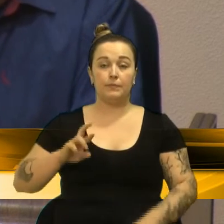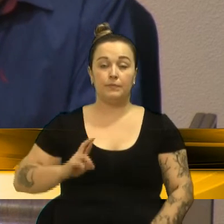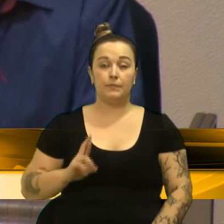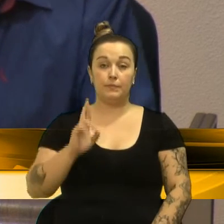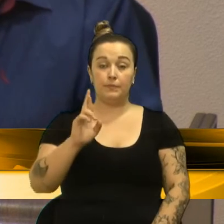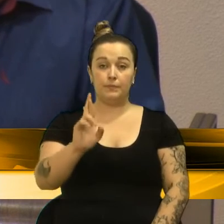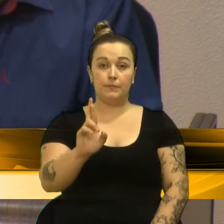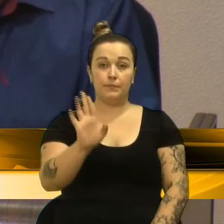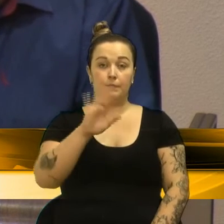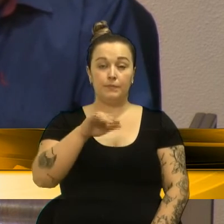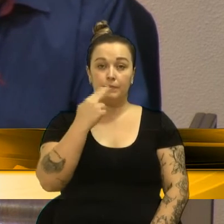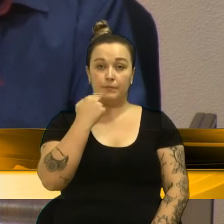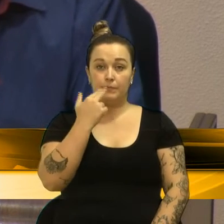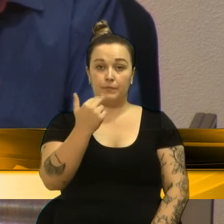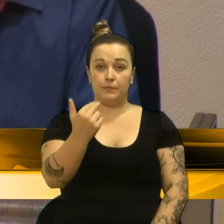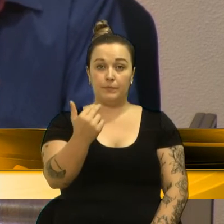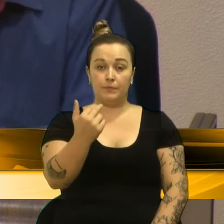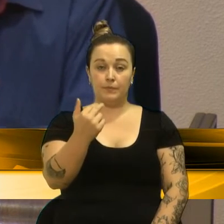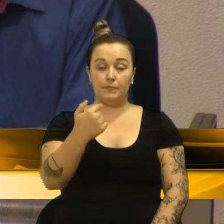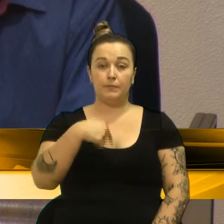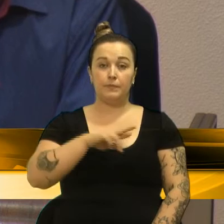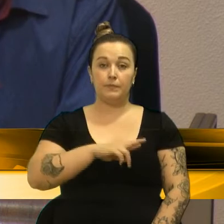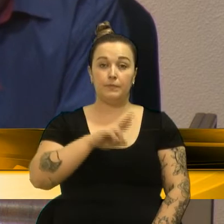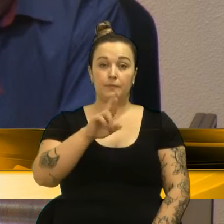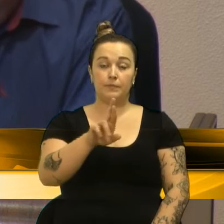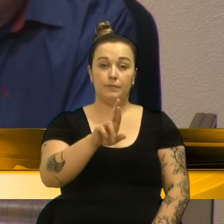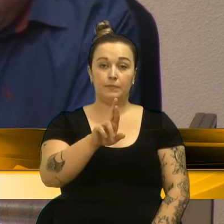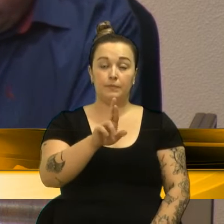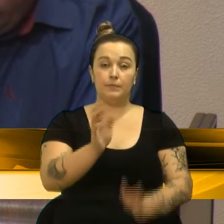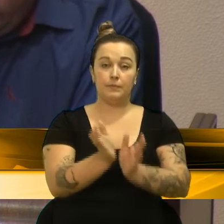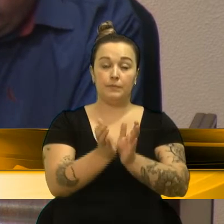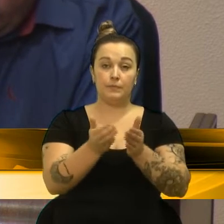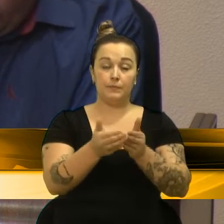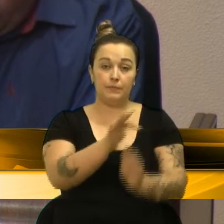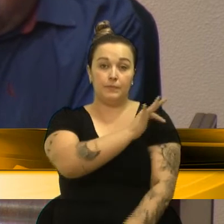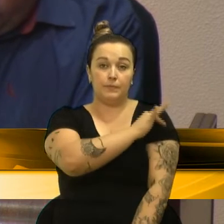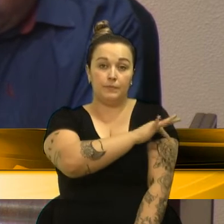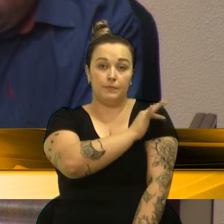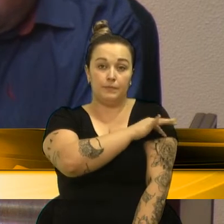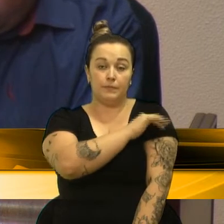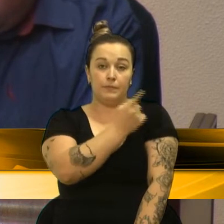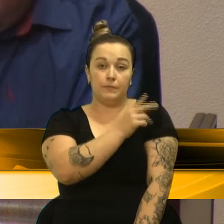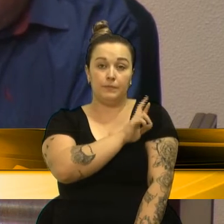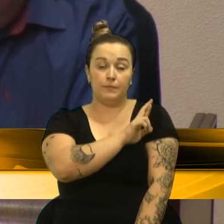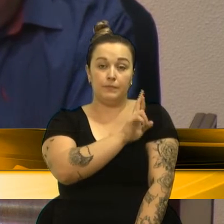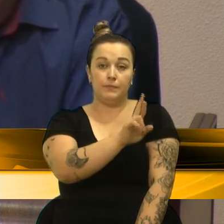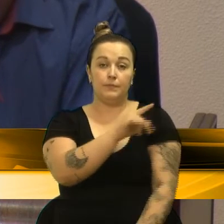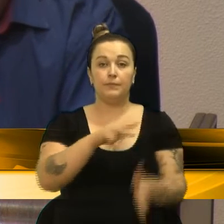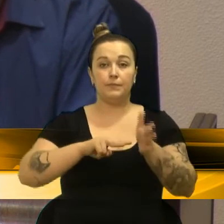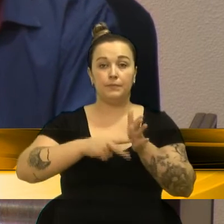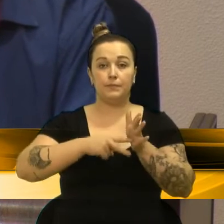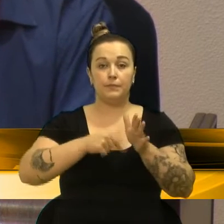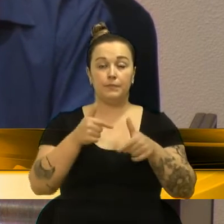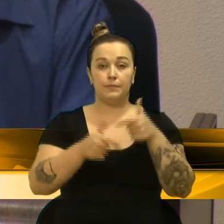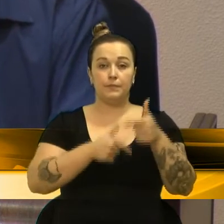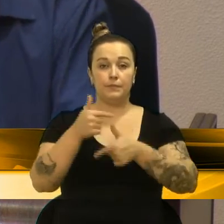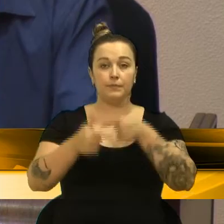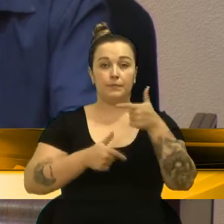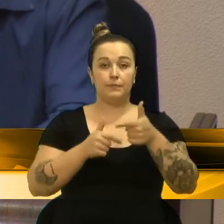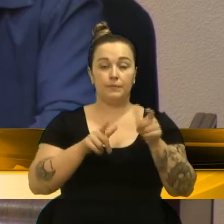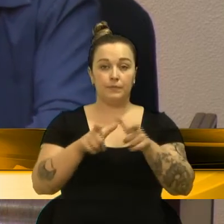de Nutrição. H. Um representante do Conselho Regional da Farmácia. E I. Um representante dos sindicatos trabalhadores em estabelecimento